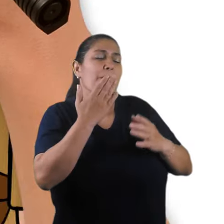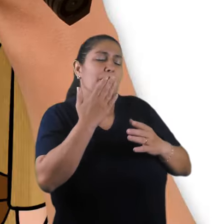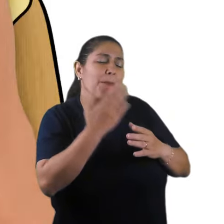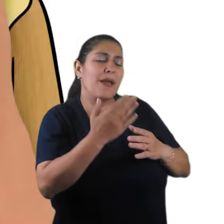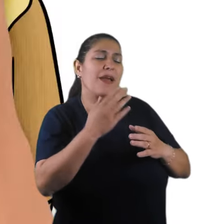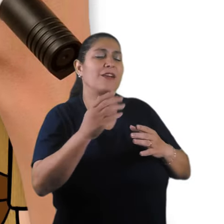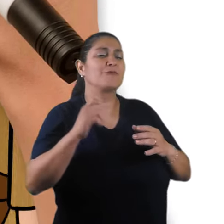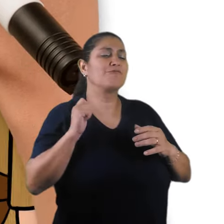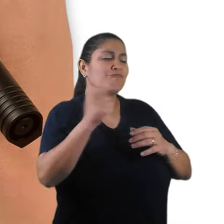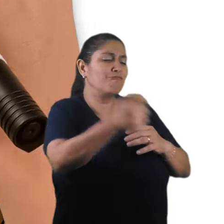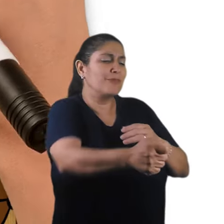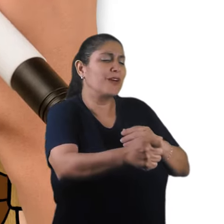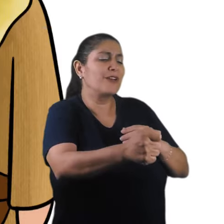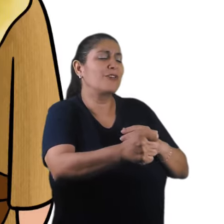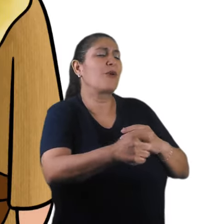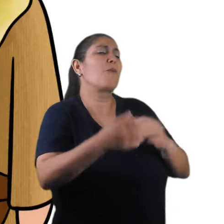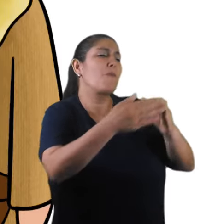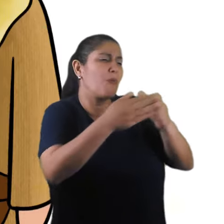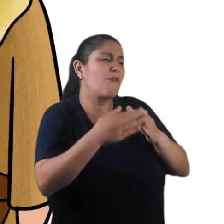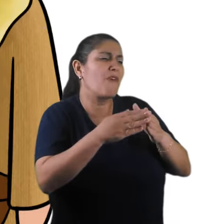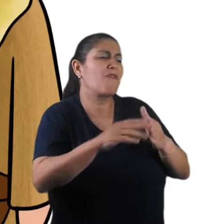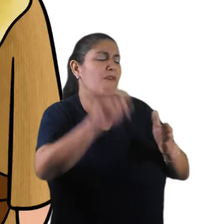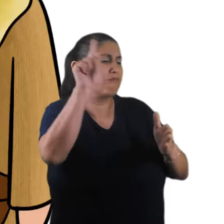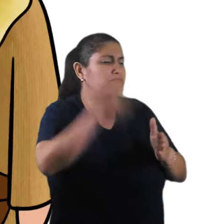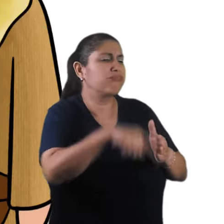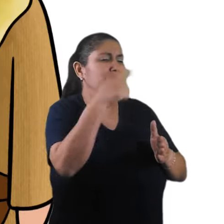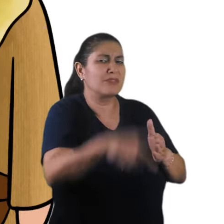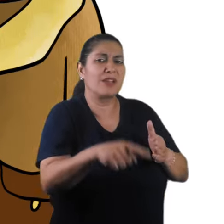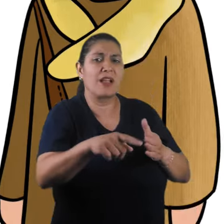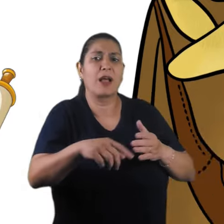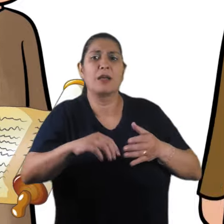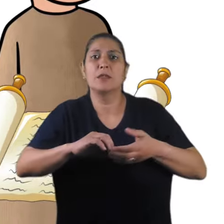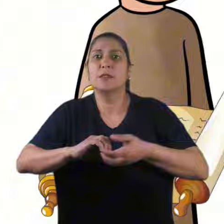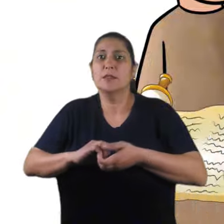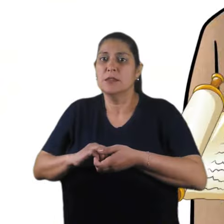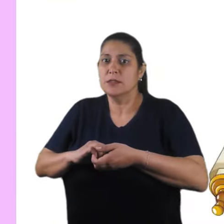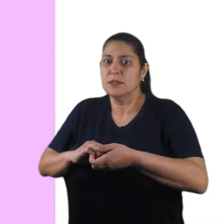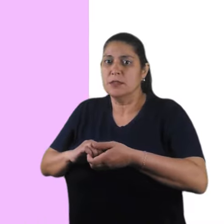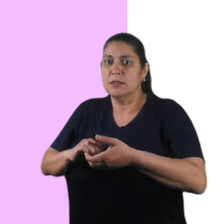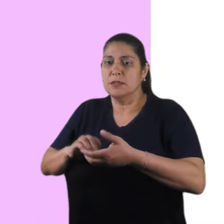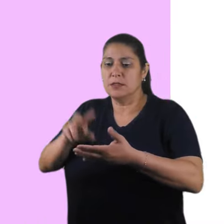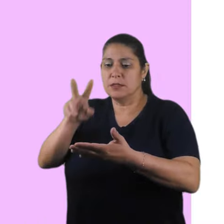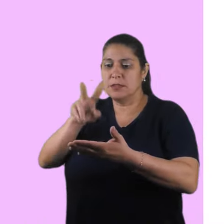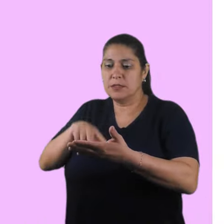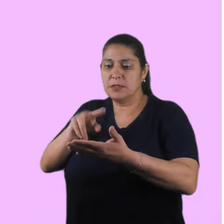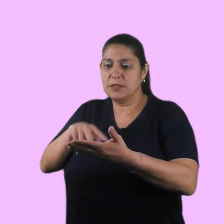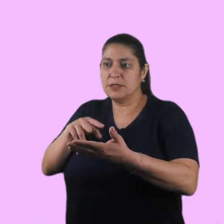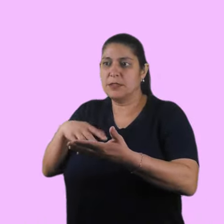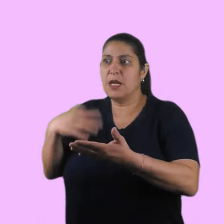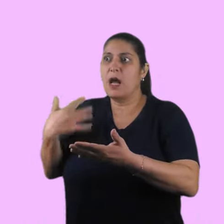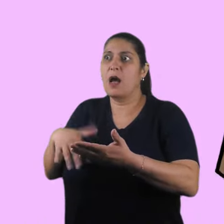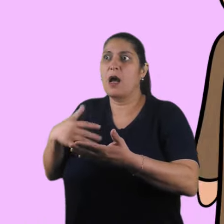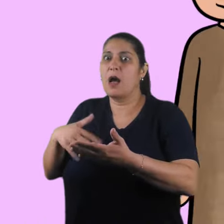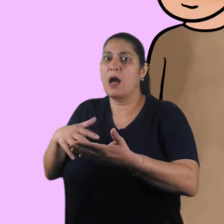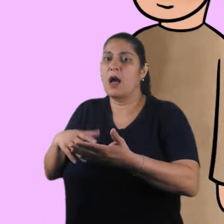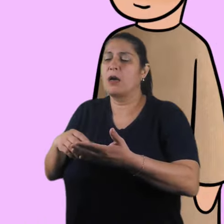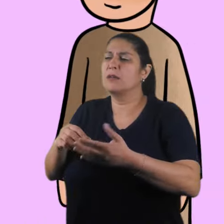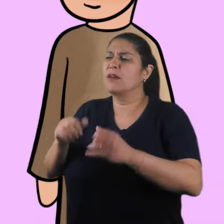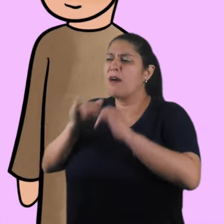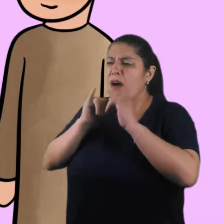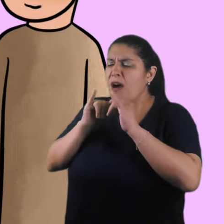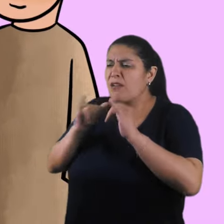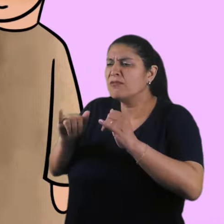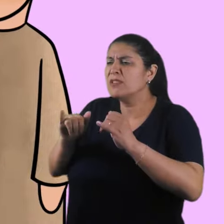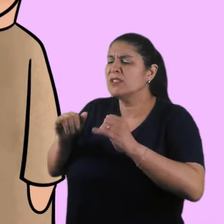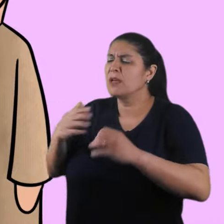tal ordem. Quando Ester leu o decreto e ouviu o pedido de seu primo, falou a seu servo para